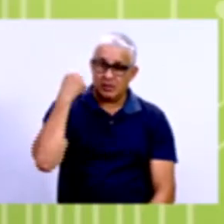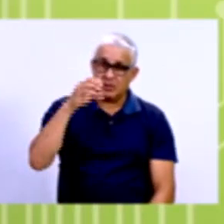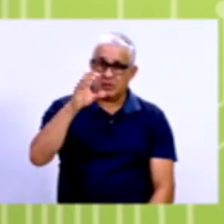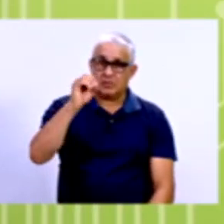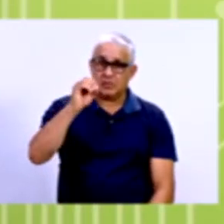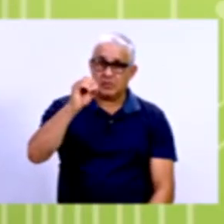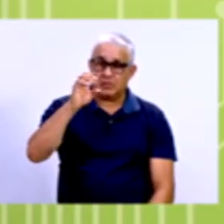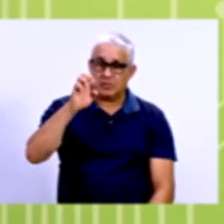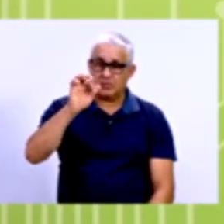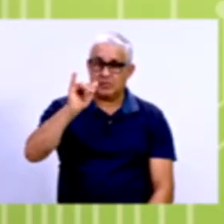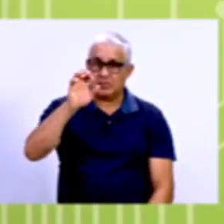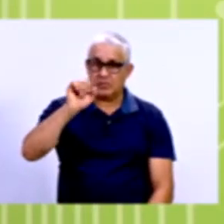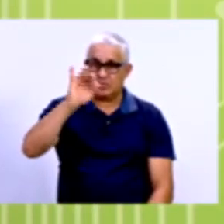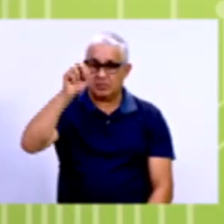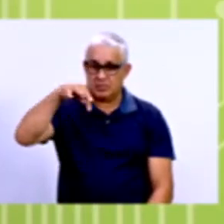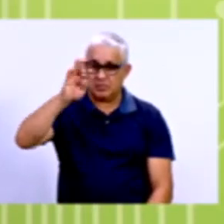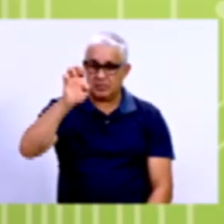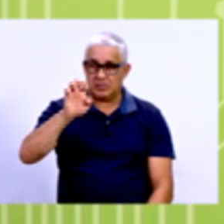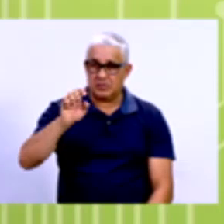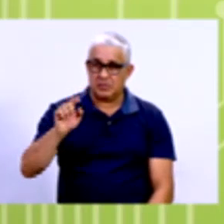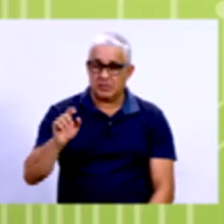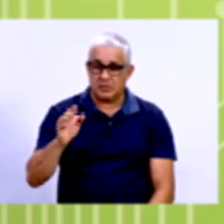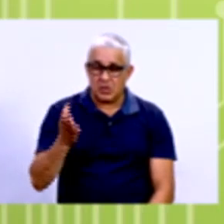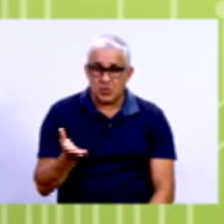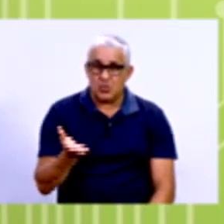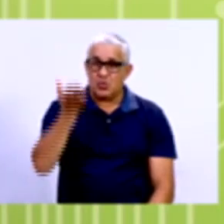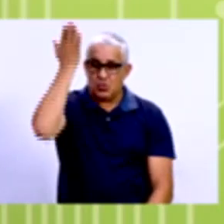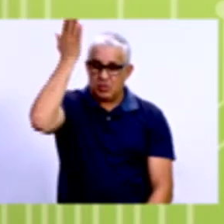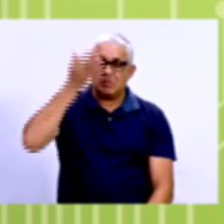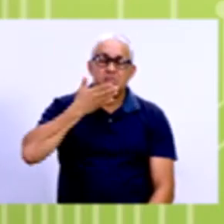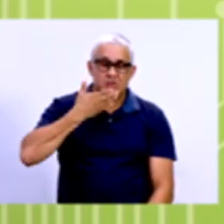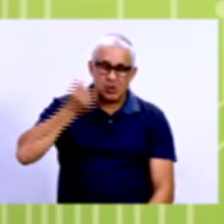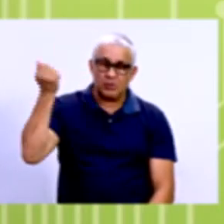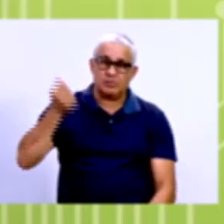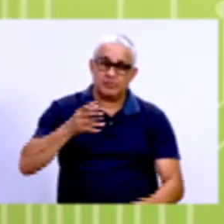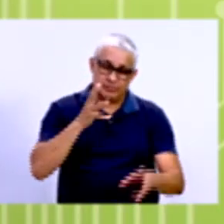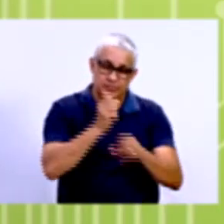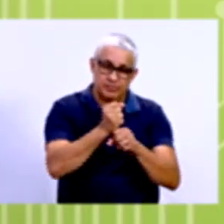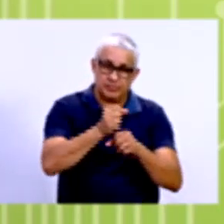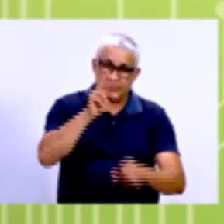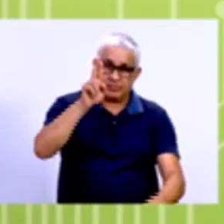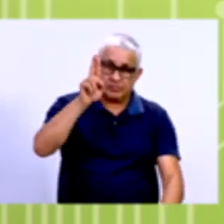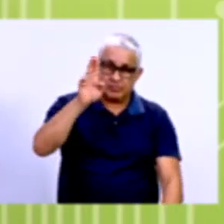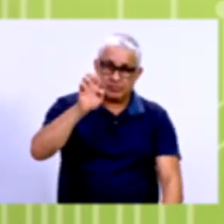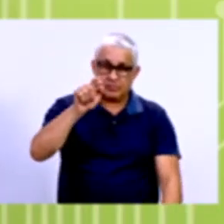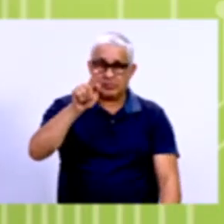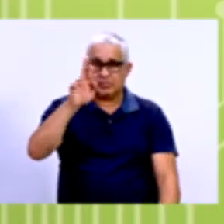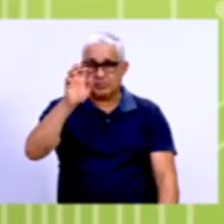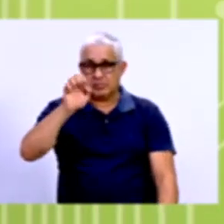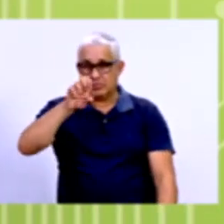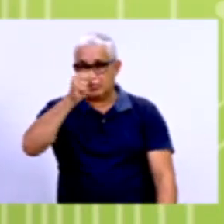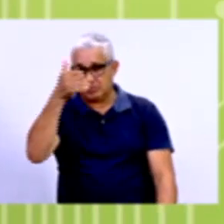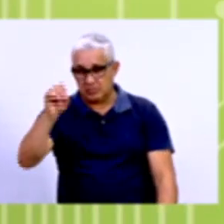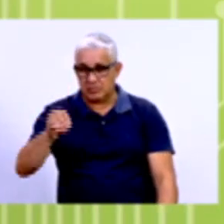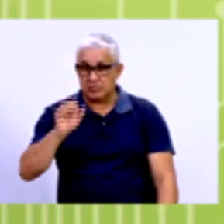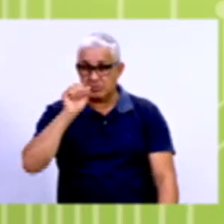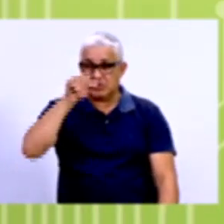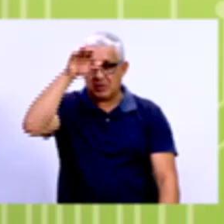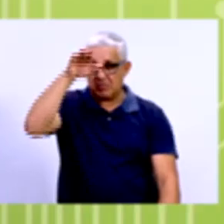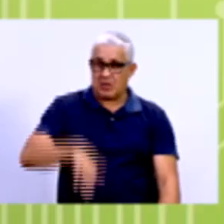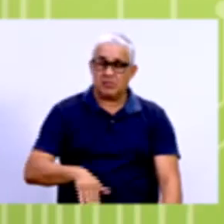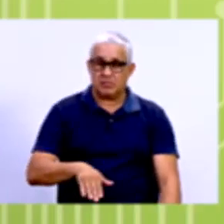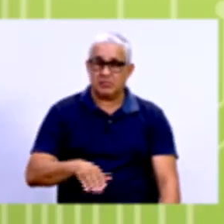de correlação for alto, vale a pena a gente fazer o cálculo da regressão. Se ele for baixo, não vale a pena,